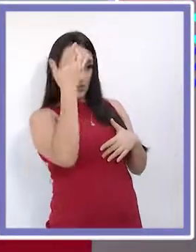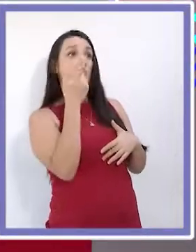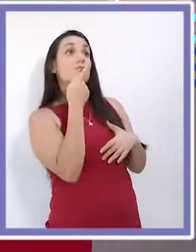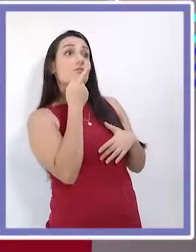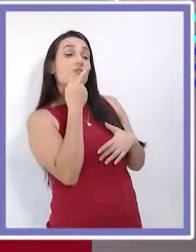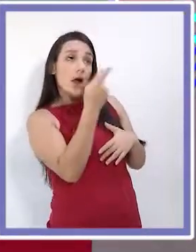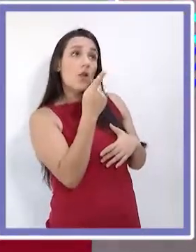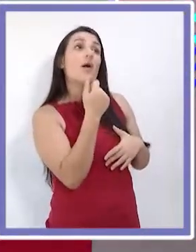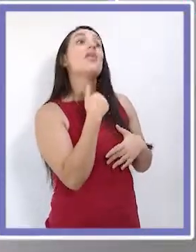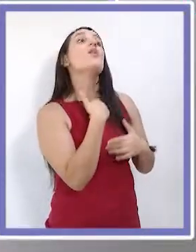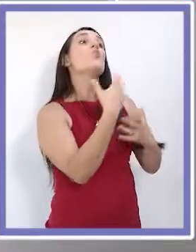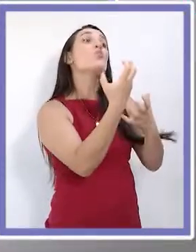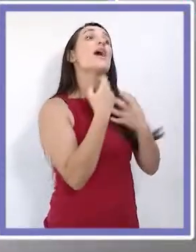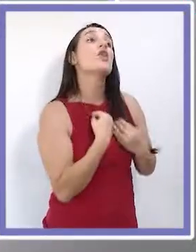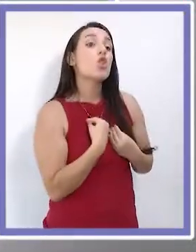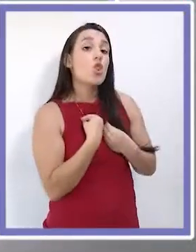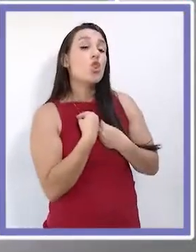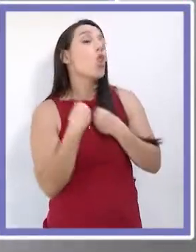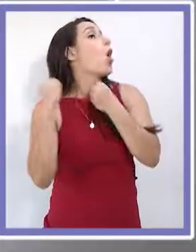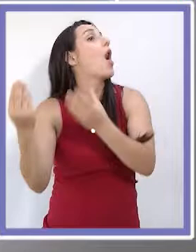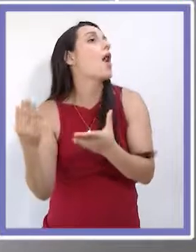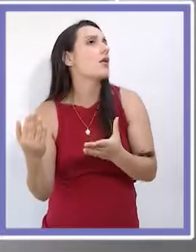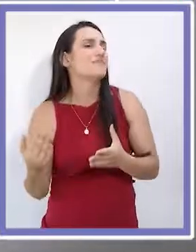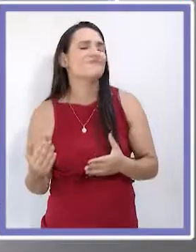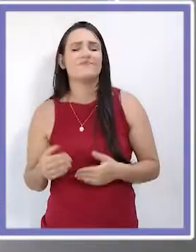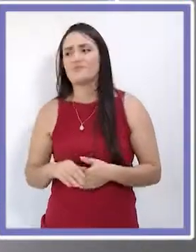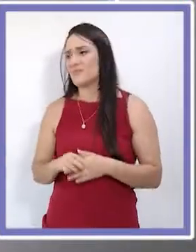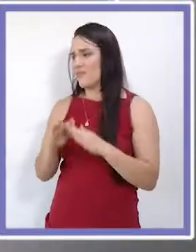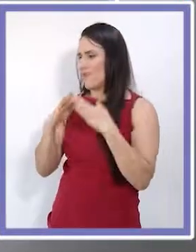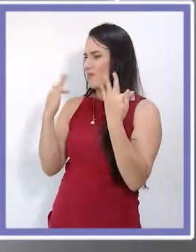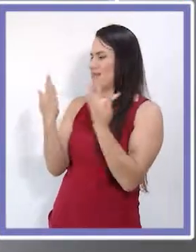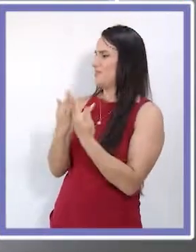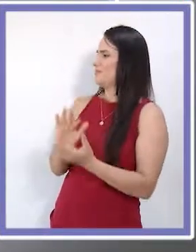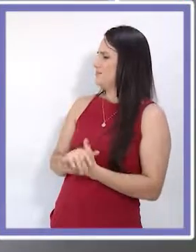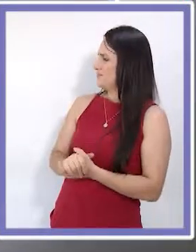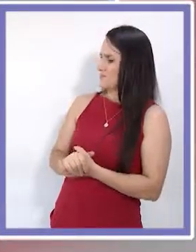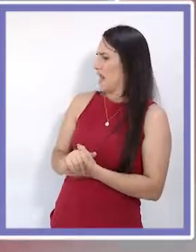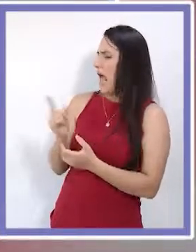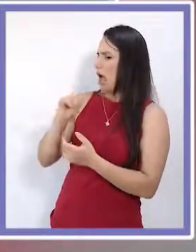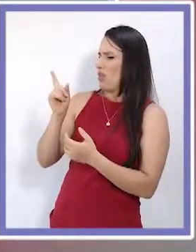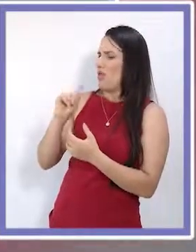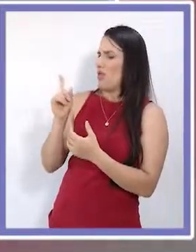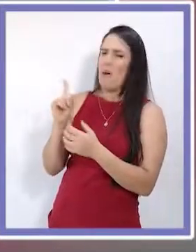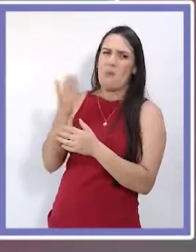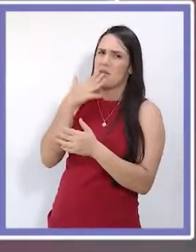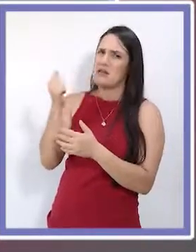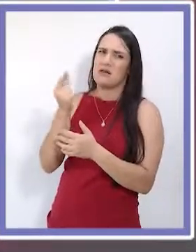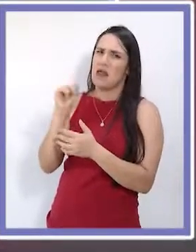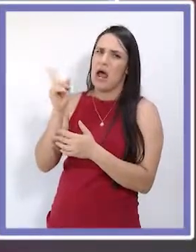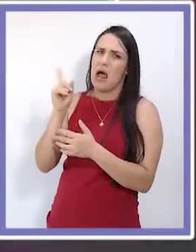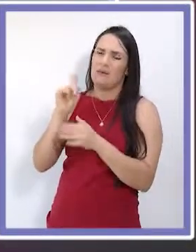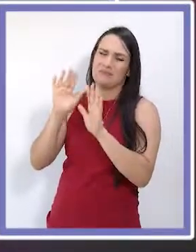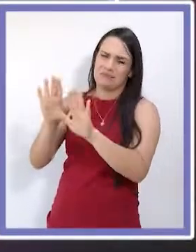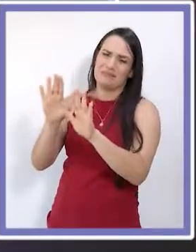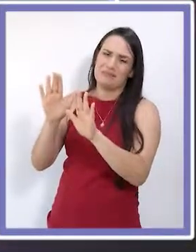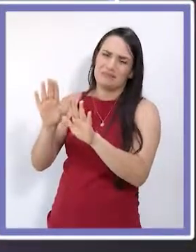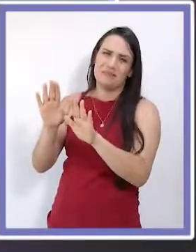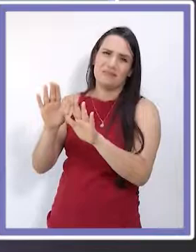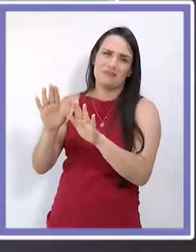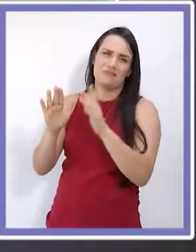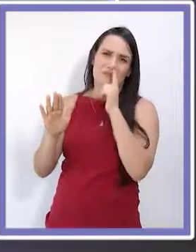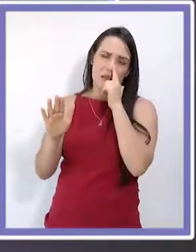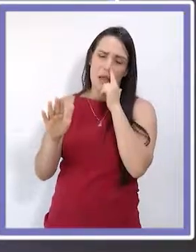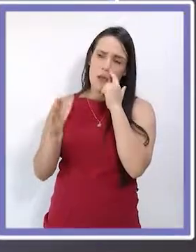do ente querido. E aí, na dúvida, as pessoas acabam